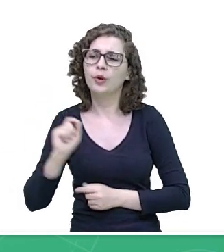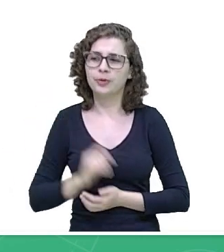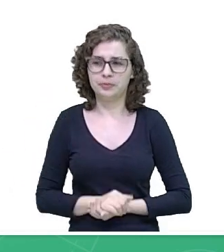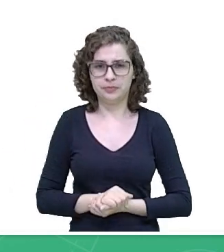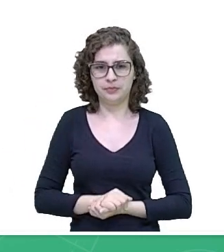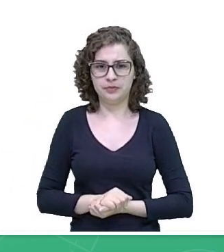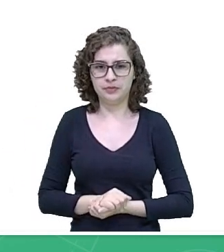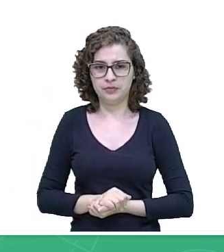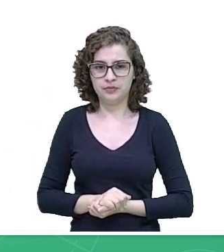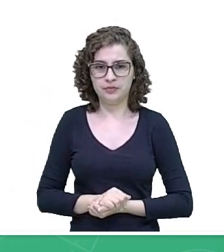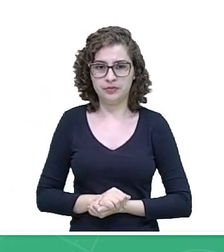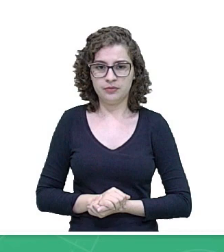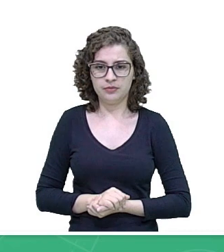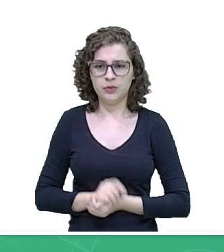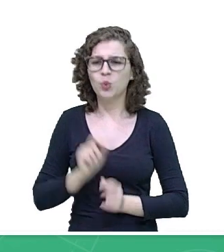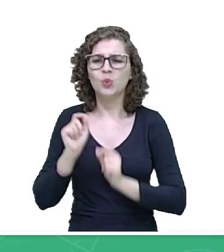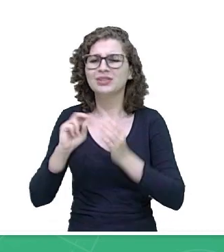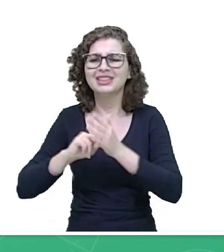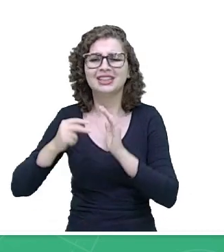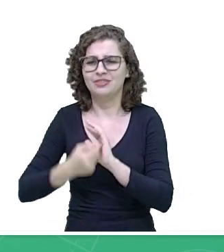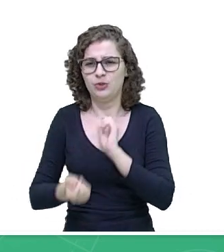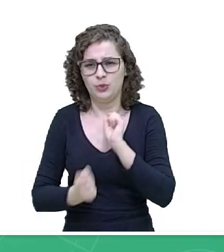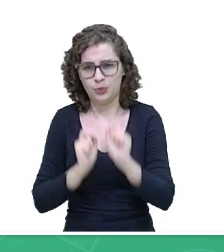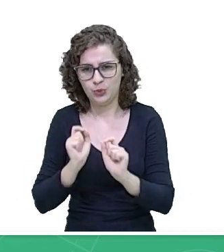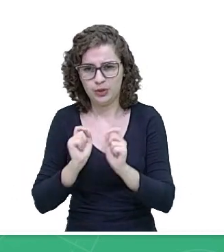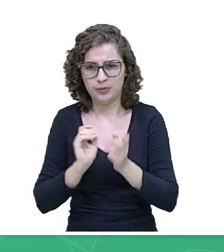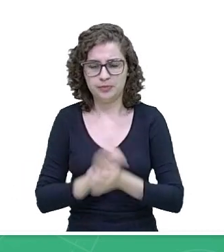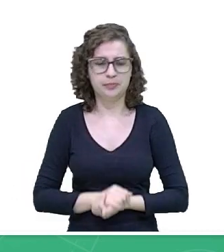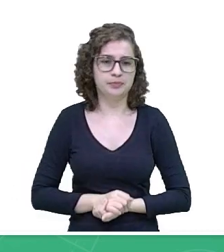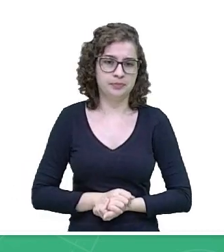com a linfa. O que que é a linfa? Bem,